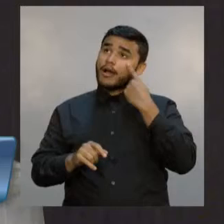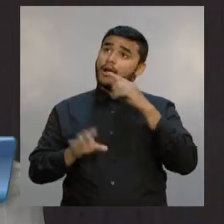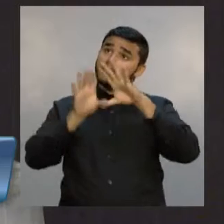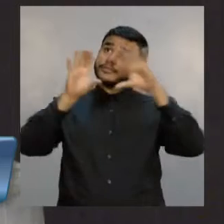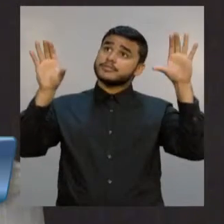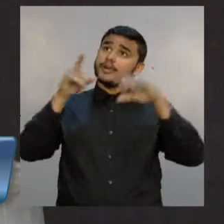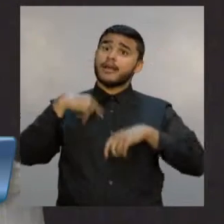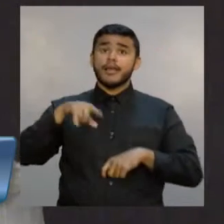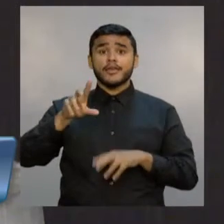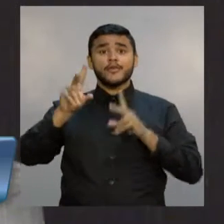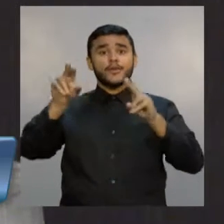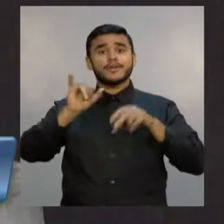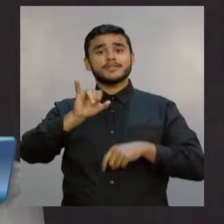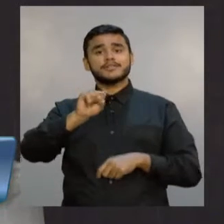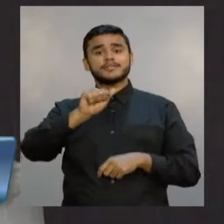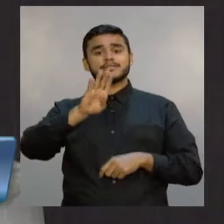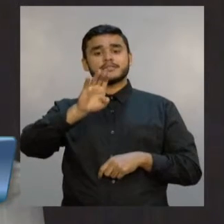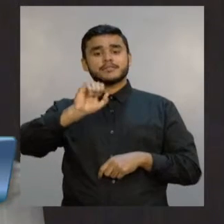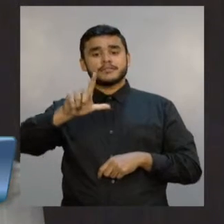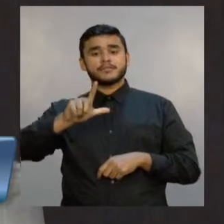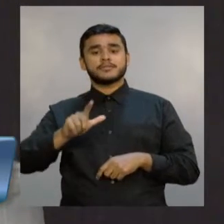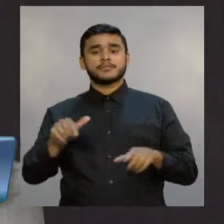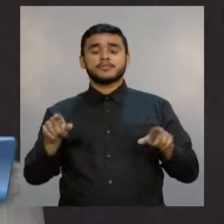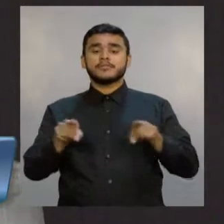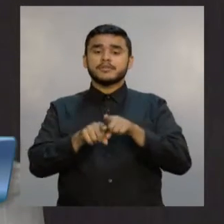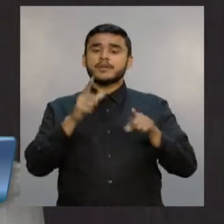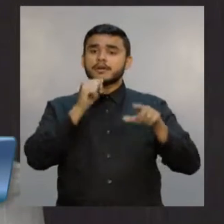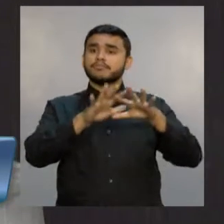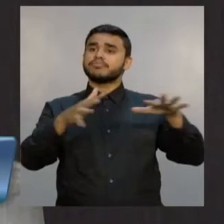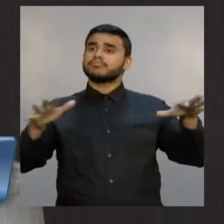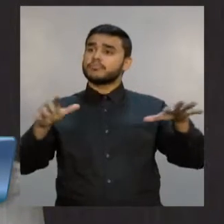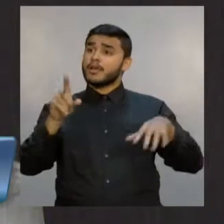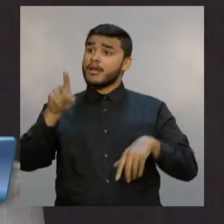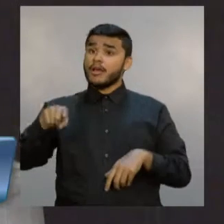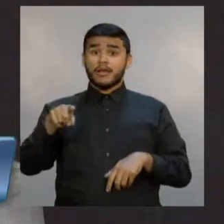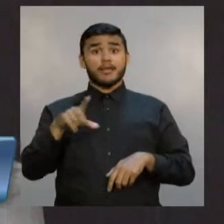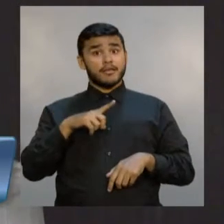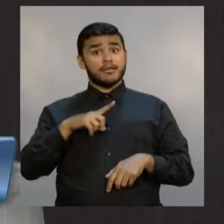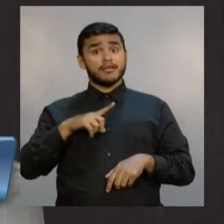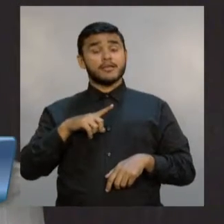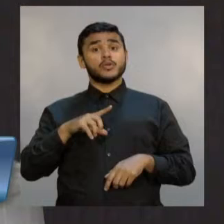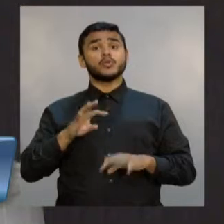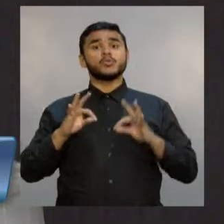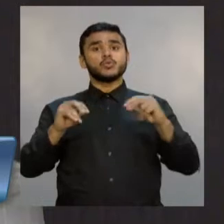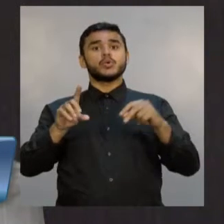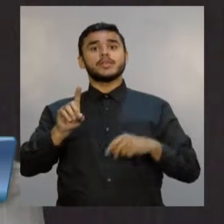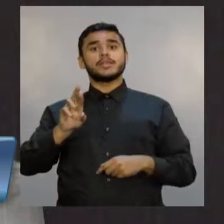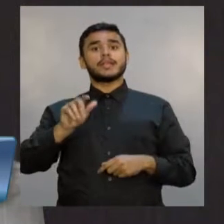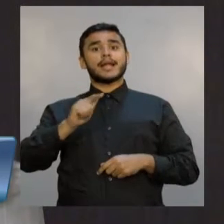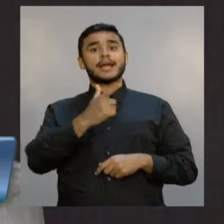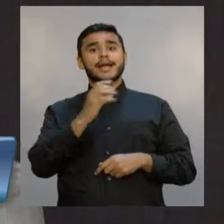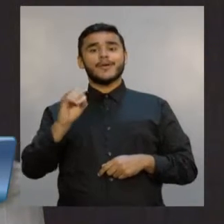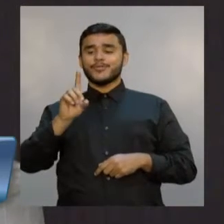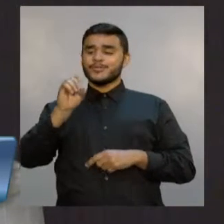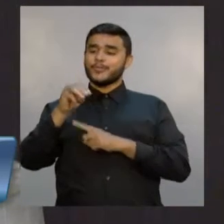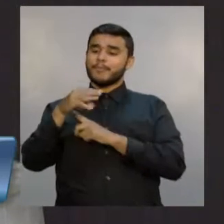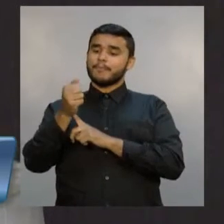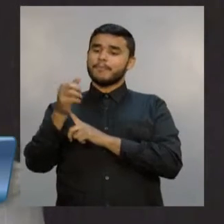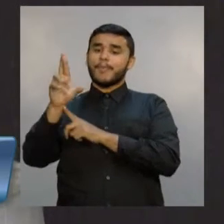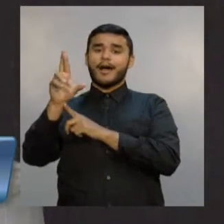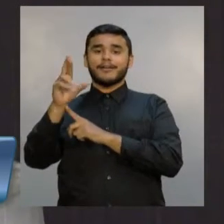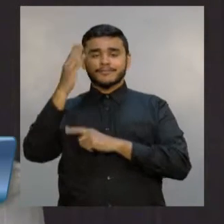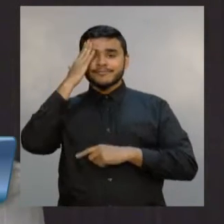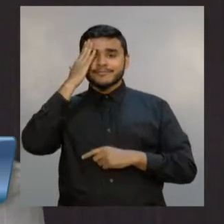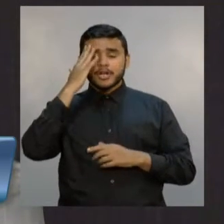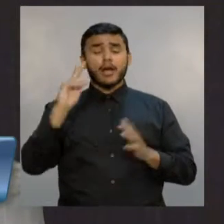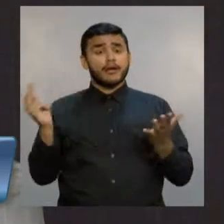A liberdade é um dragão no mar de Aracati. Salve os caboclos de junho. Quem foi de aço nos